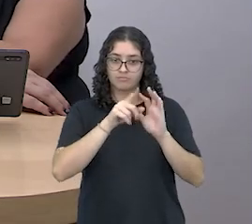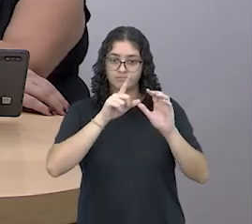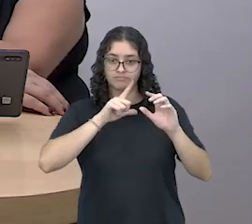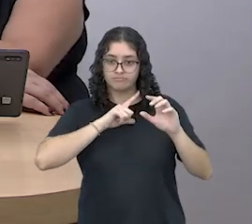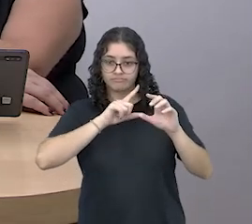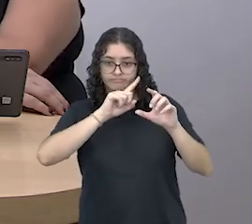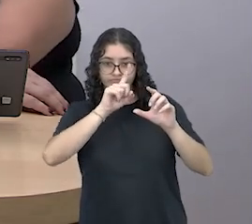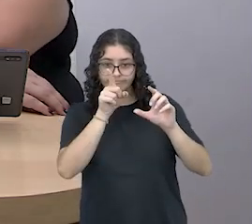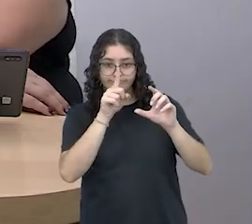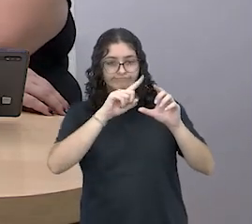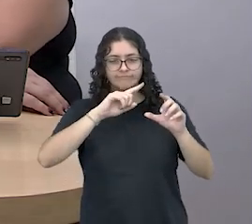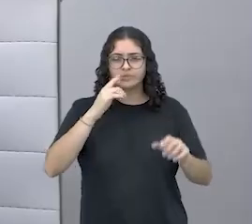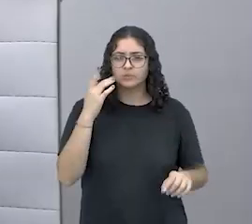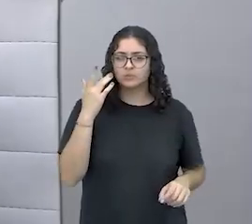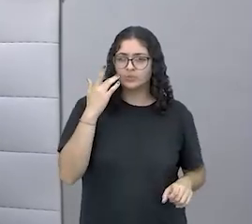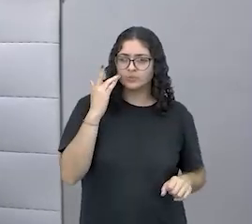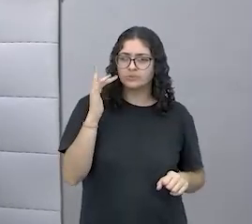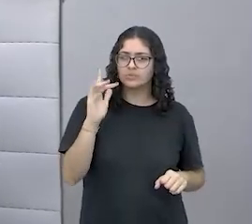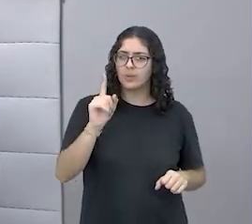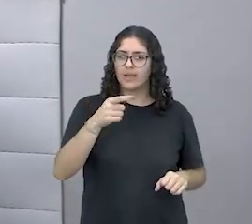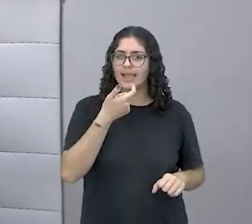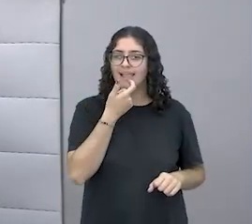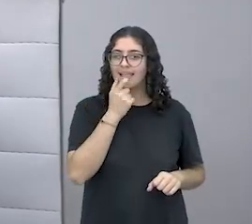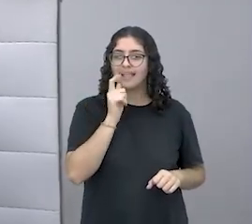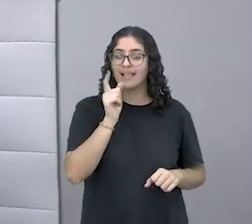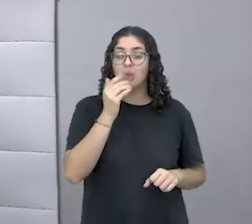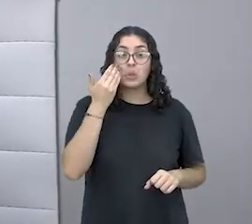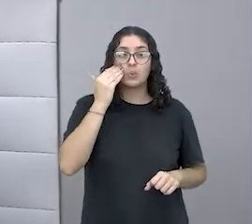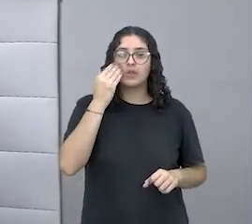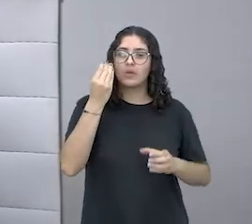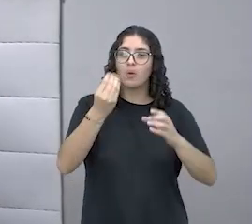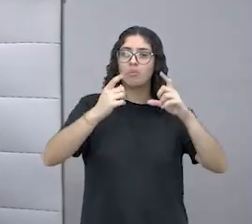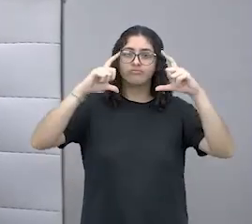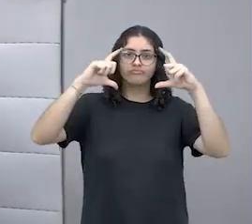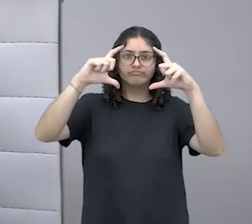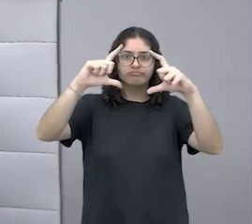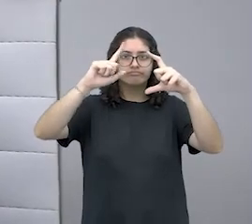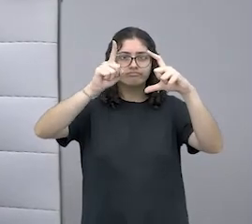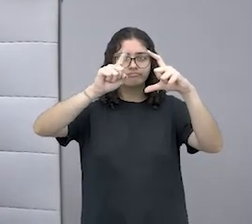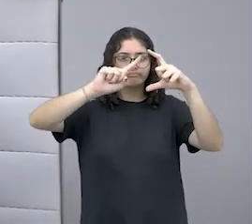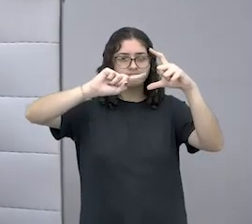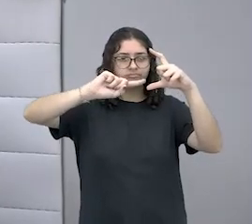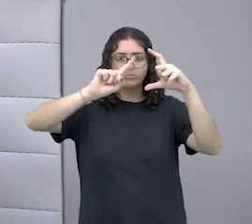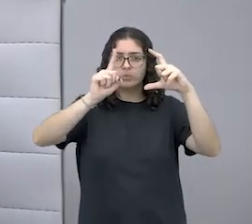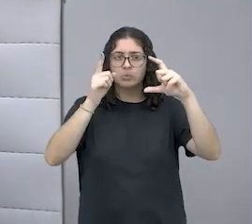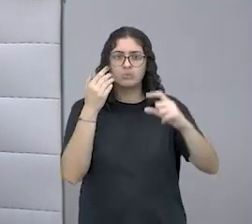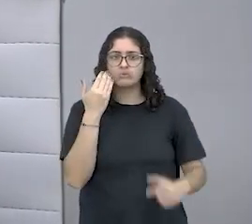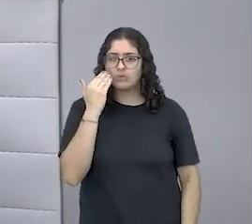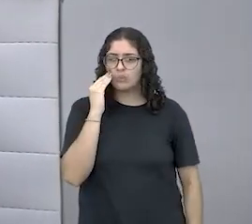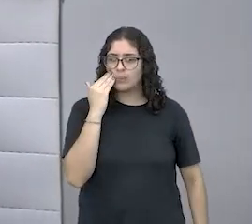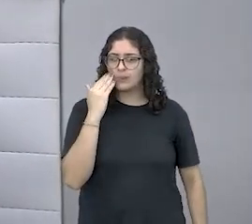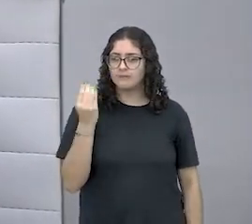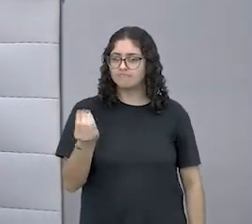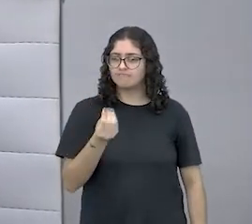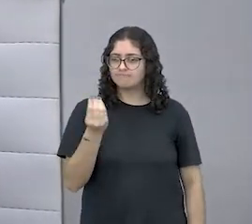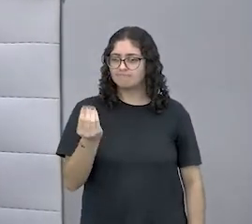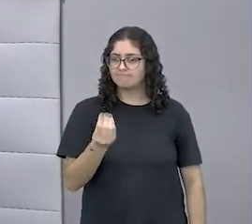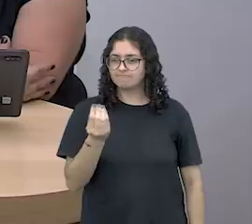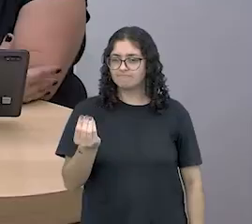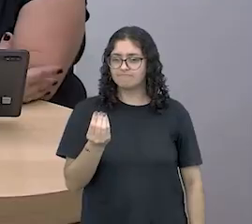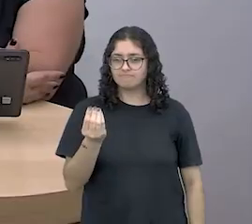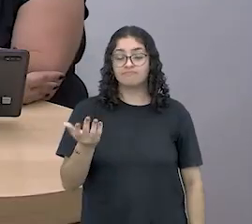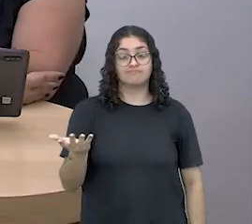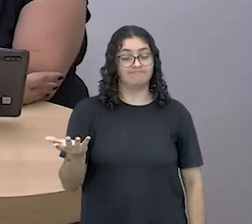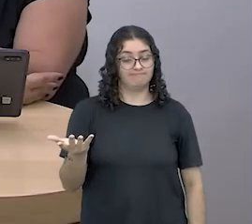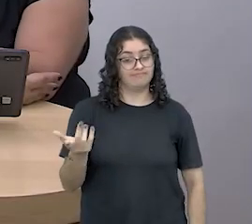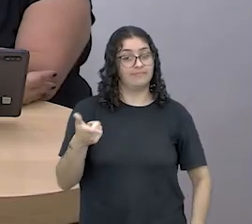analógico. Não é nem na língua inglesa, não. É a dificuldade mesmo de saber as horas no relógio analógico. É. Então, é uma coisa